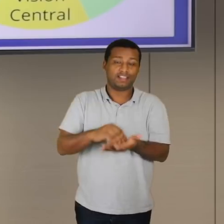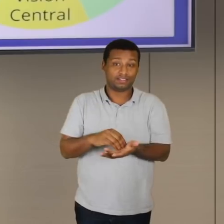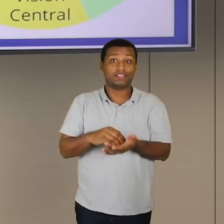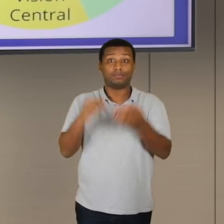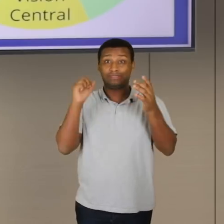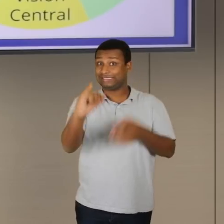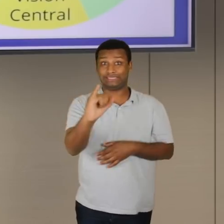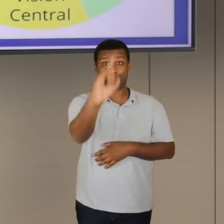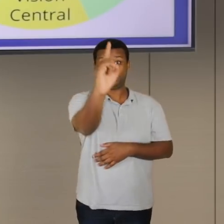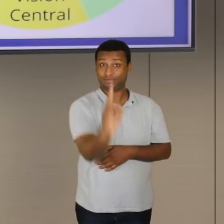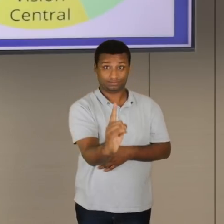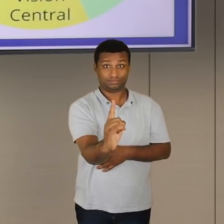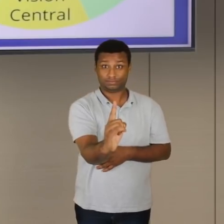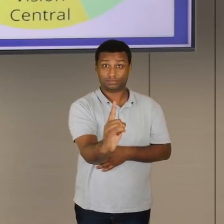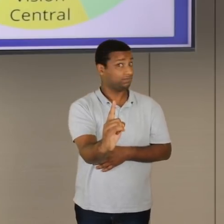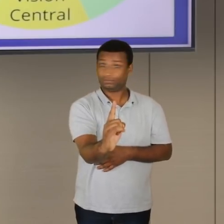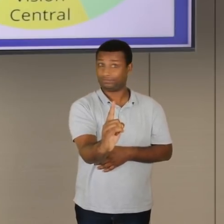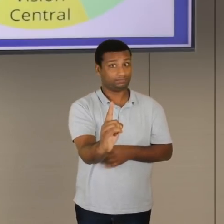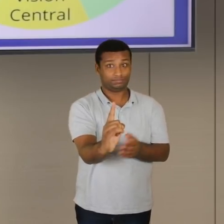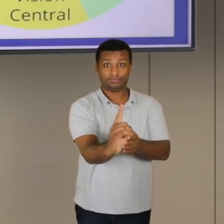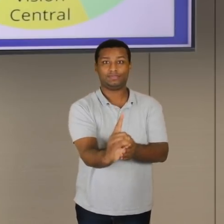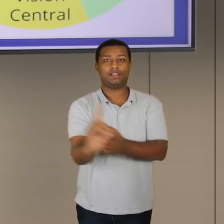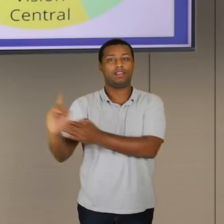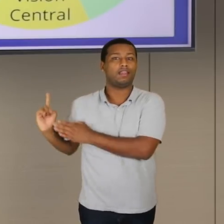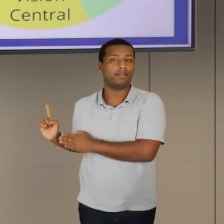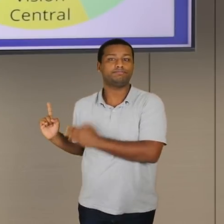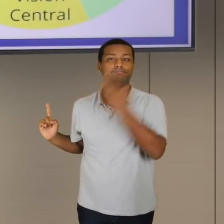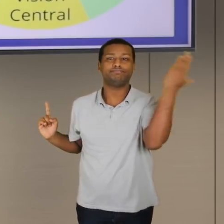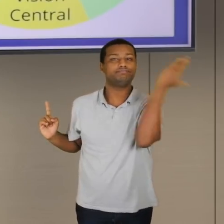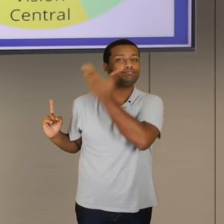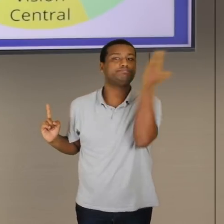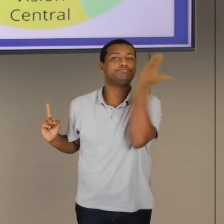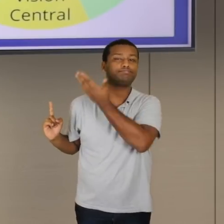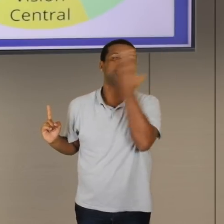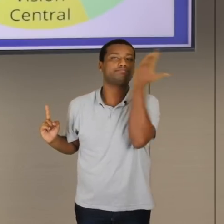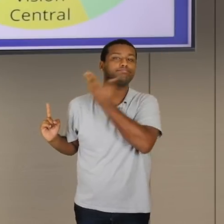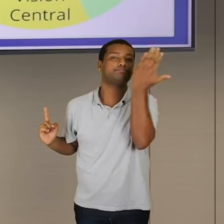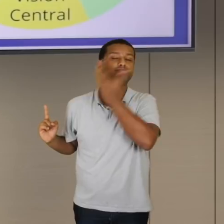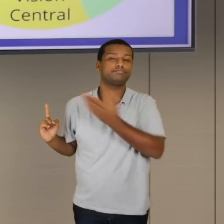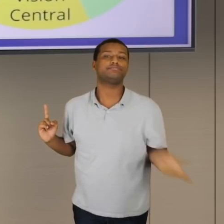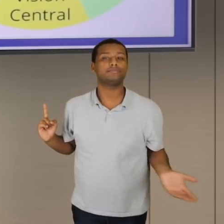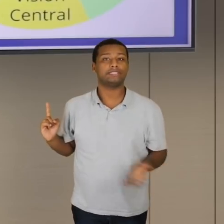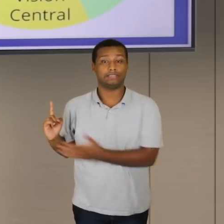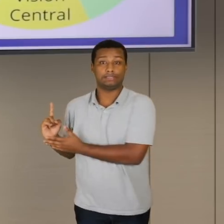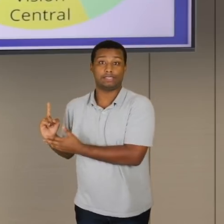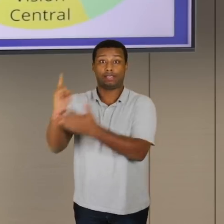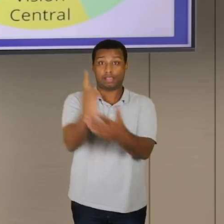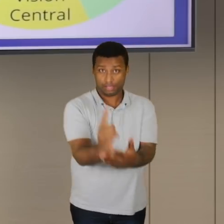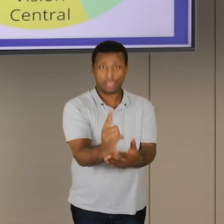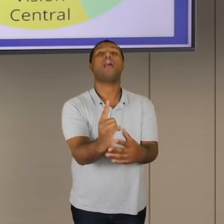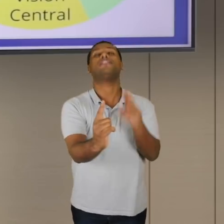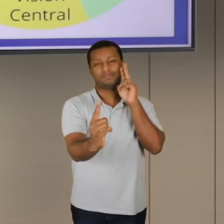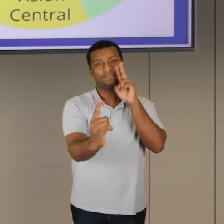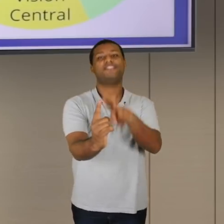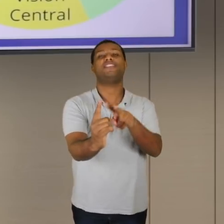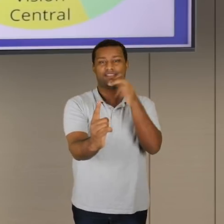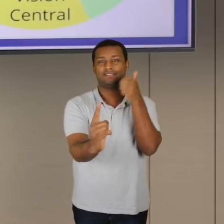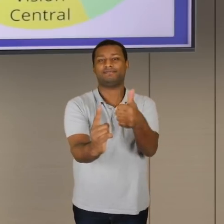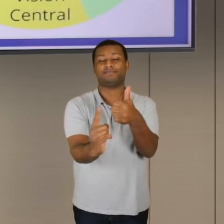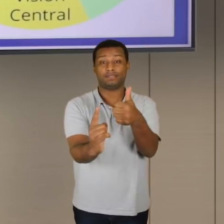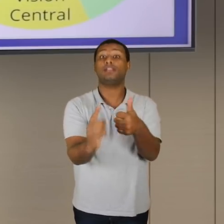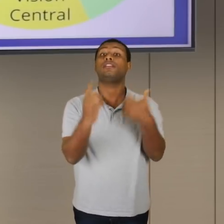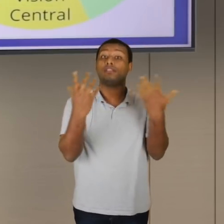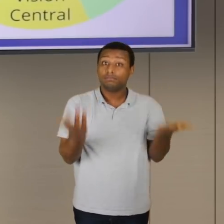isso. É uma criança que, ao brincar ao ar livre, nós adultos precisamos ter mais cuidado com ela quando